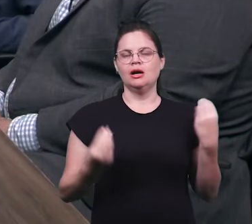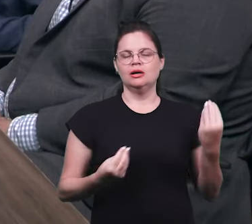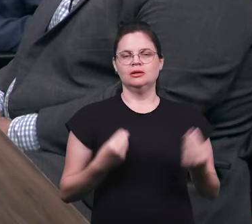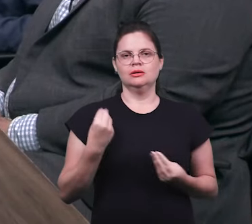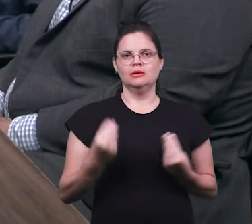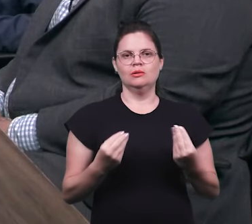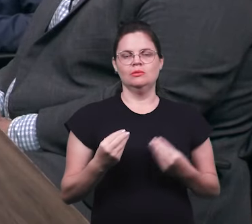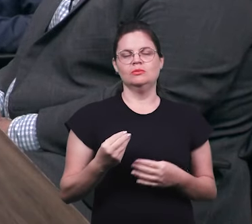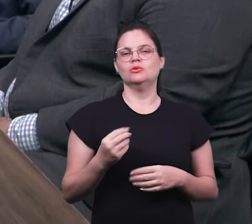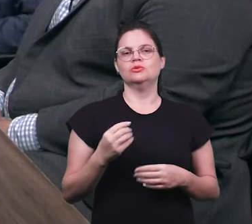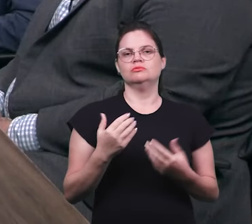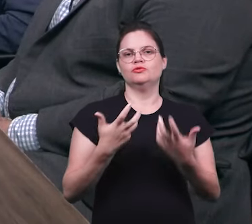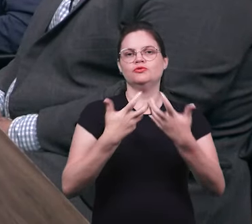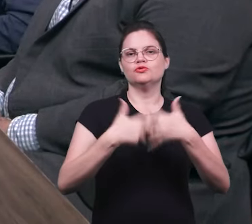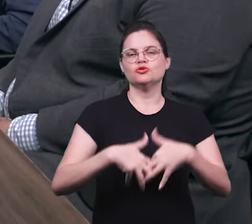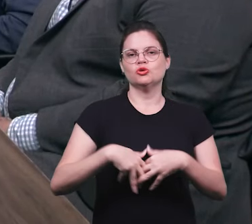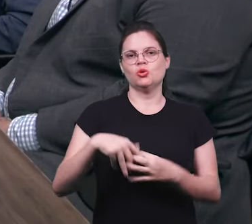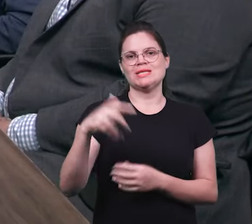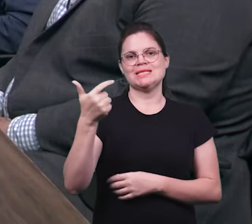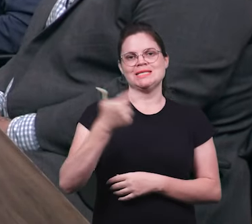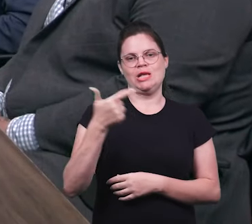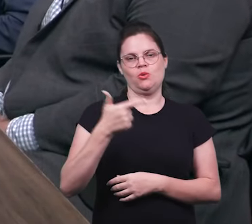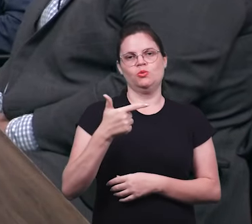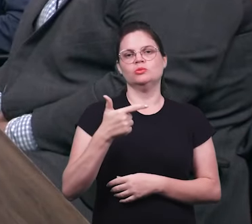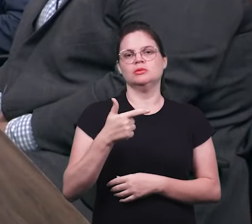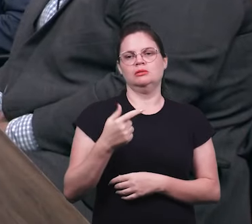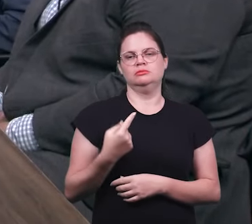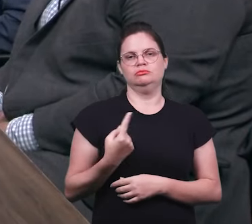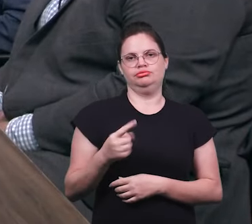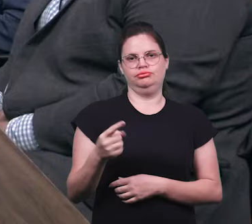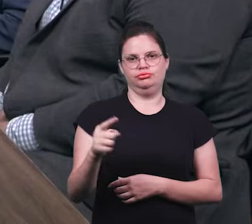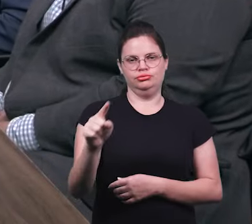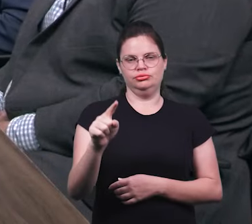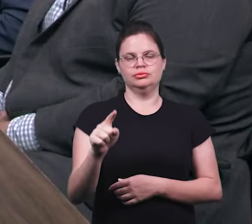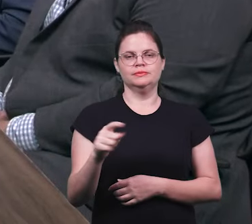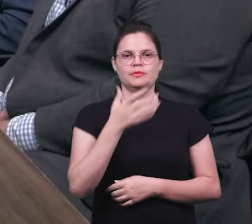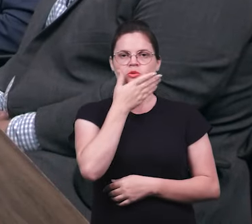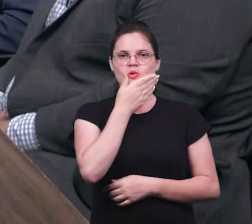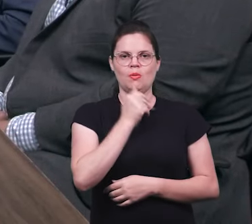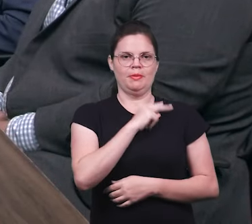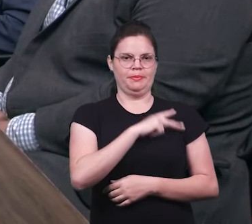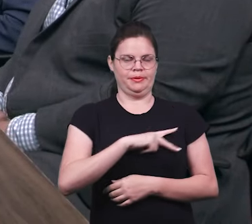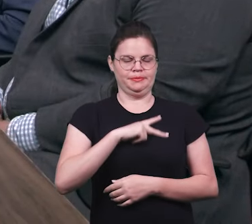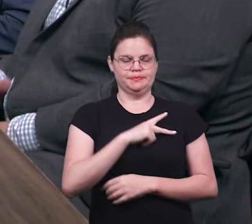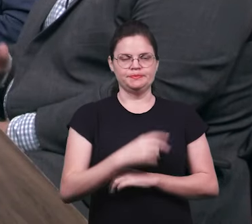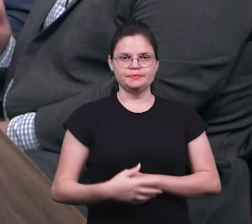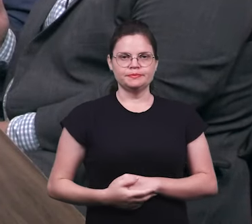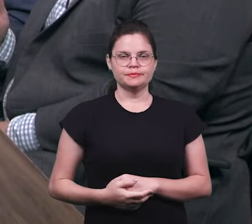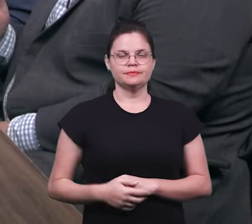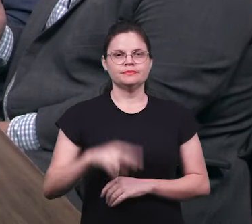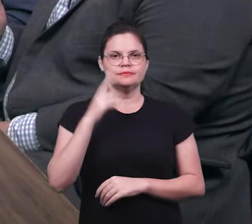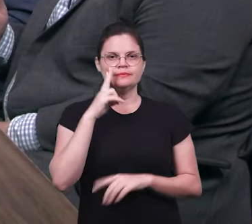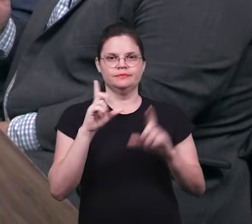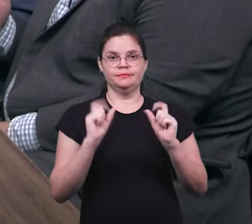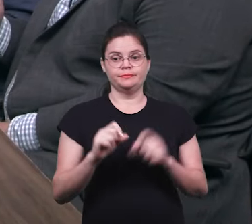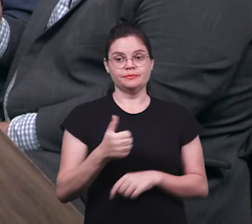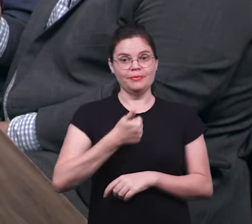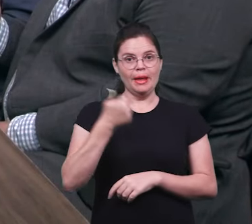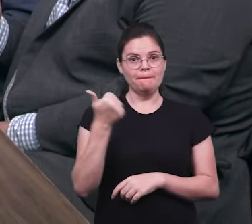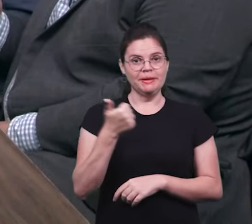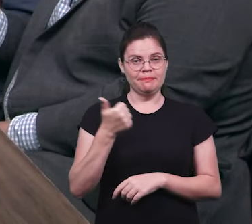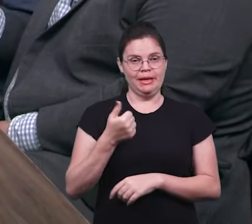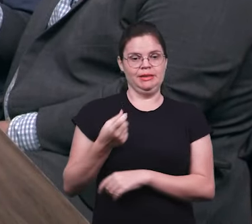da segunda viagem missionária de Paulo. Amém, pastor Antônio Carlos. Bem, lembrando que a primeira viagem missionária de